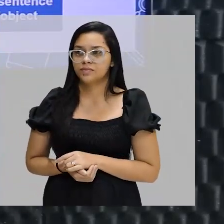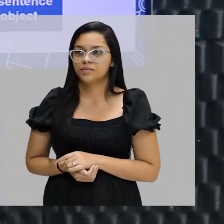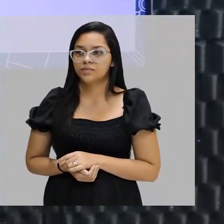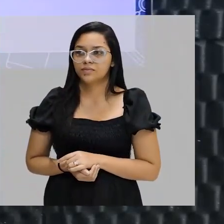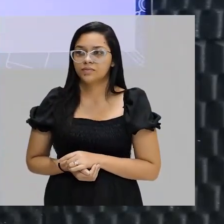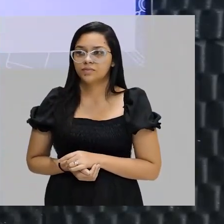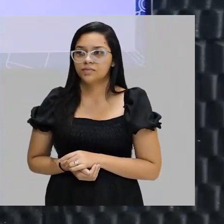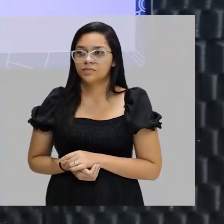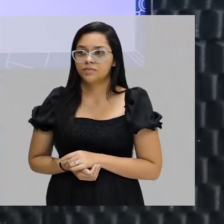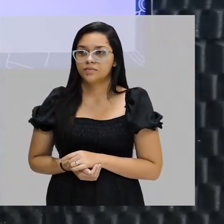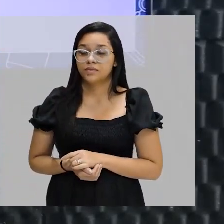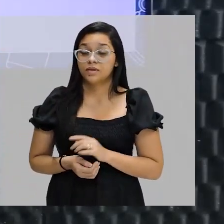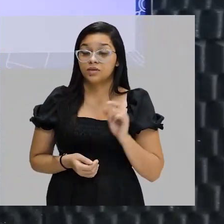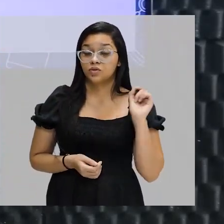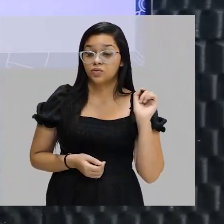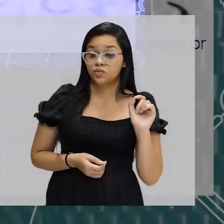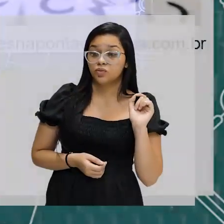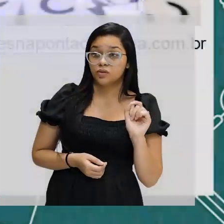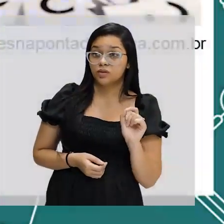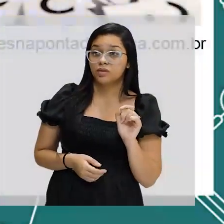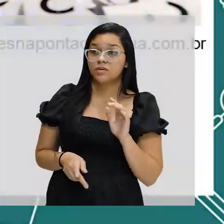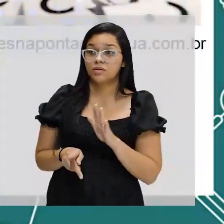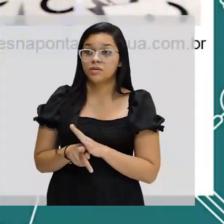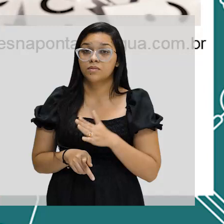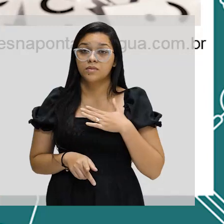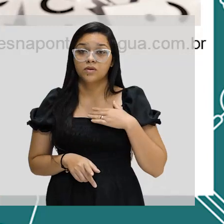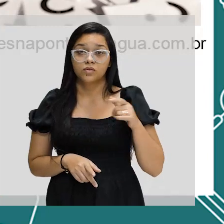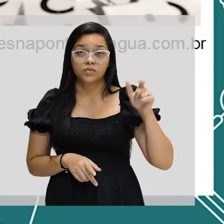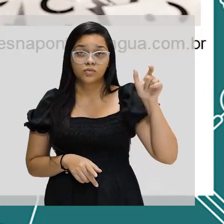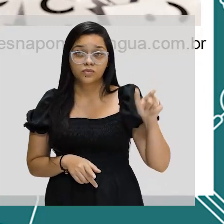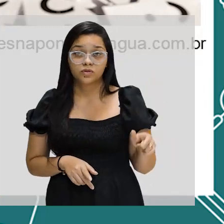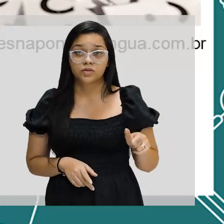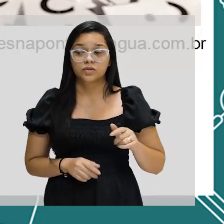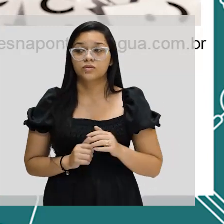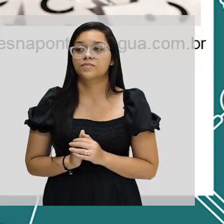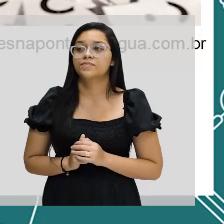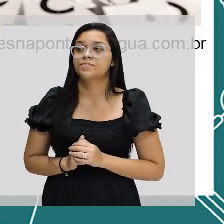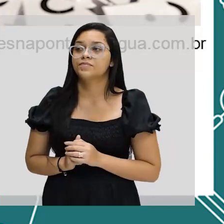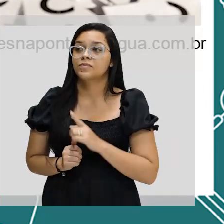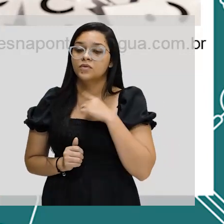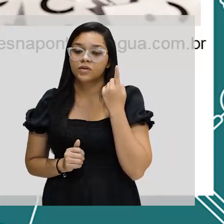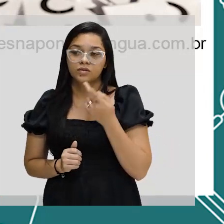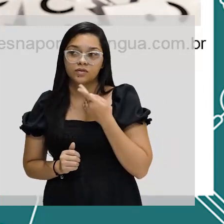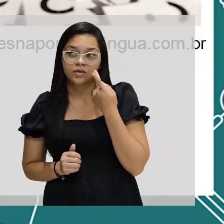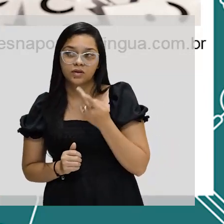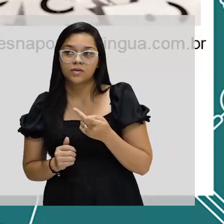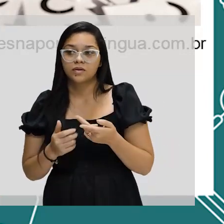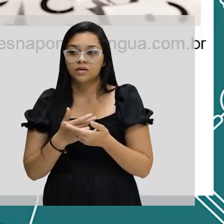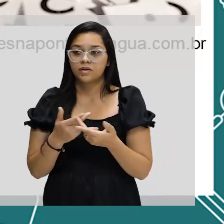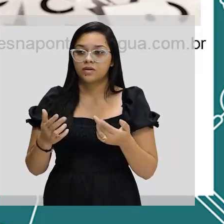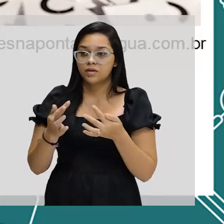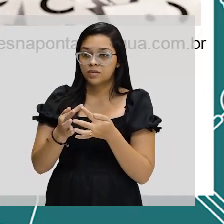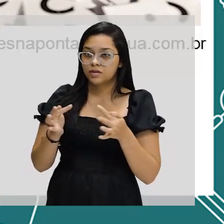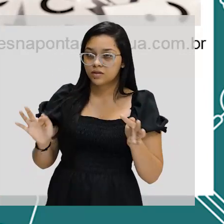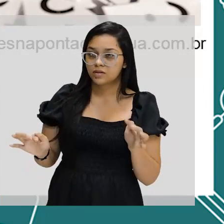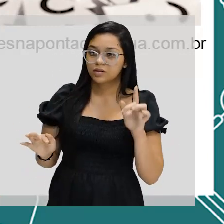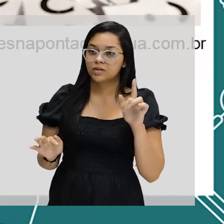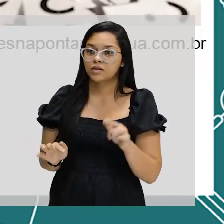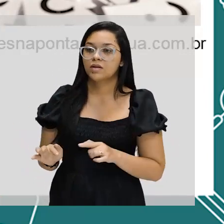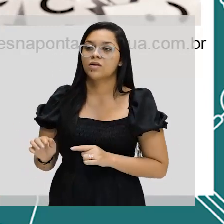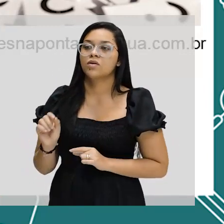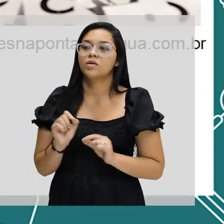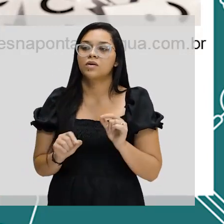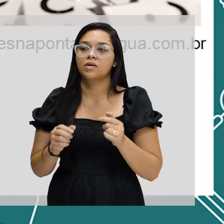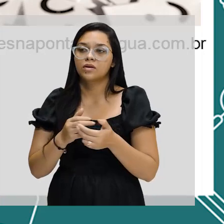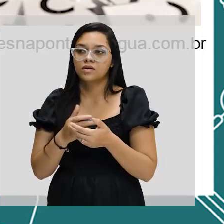está falando? Esse o que é justamente o meu sujeito. Quando nós falamos dessas orações que são formadas